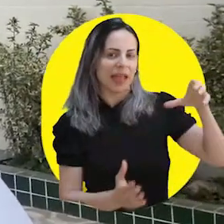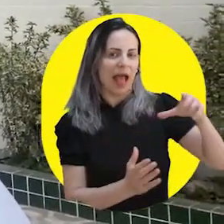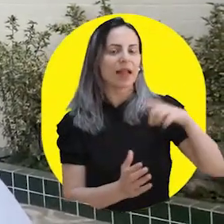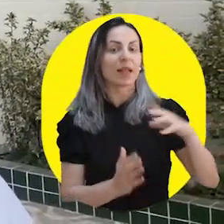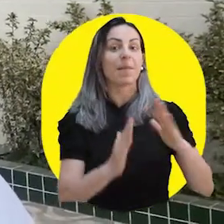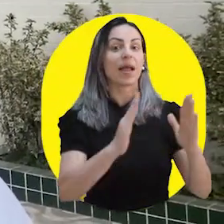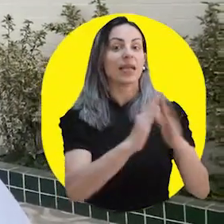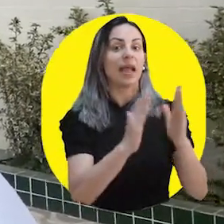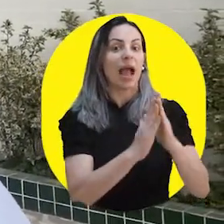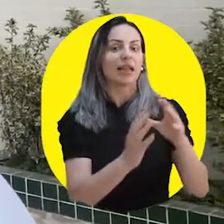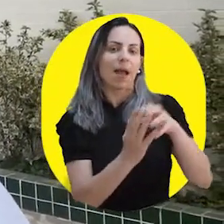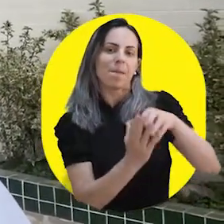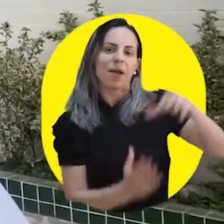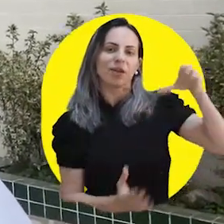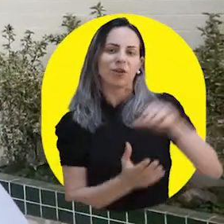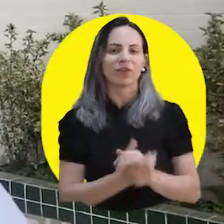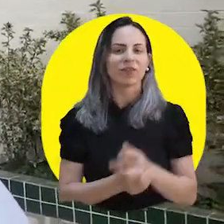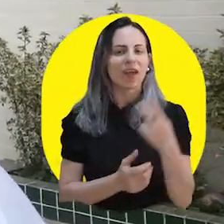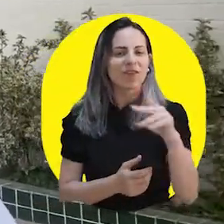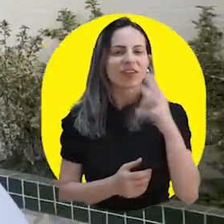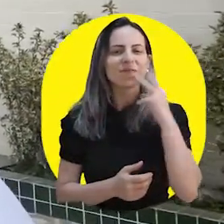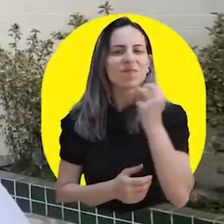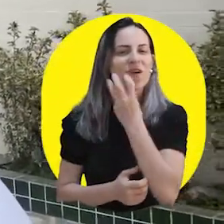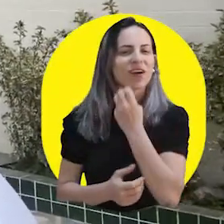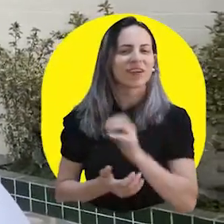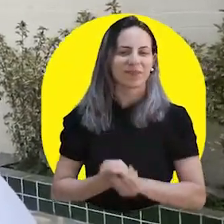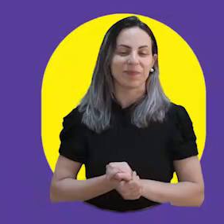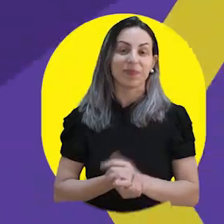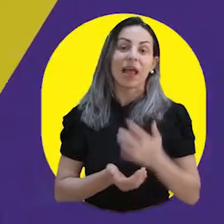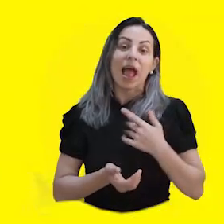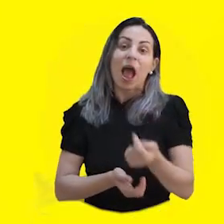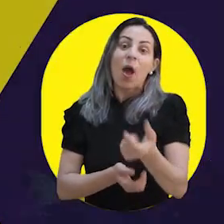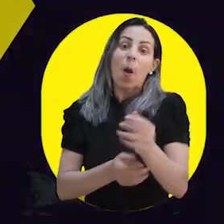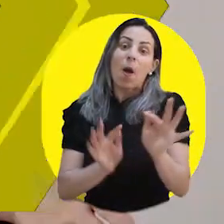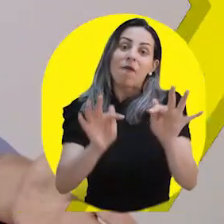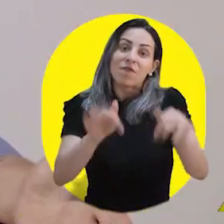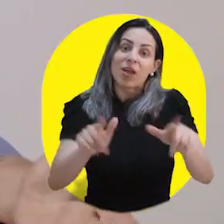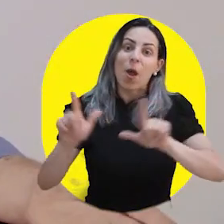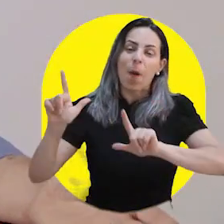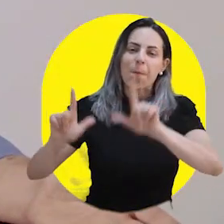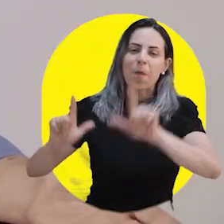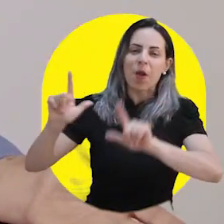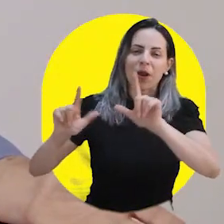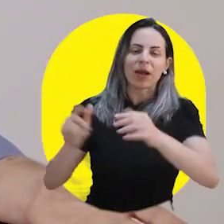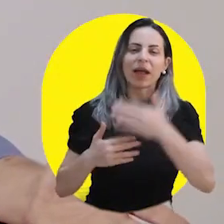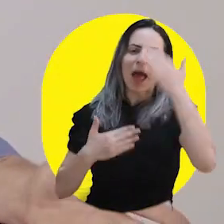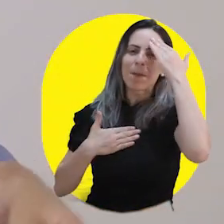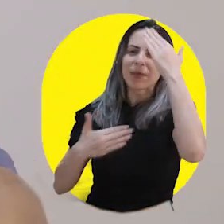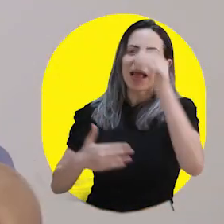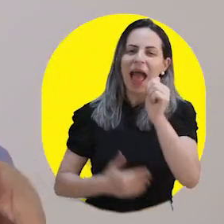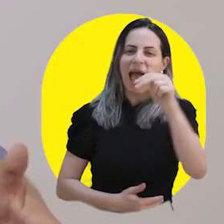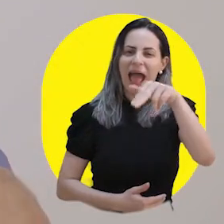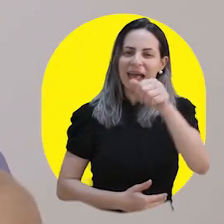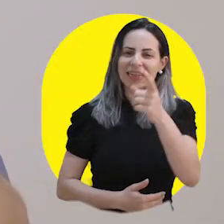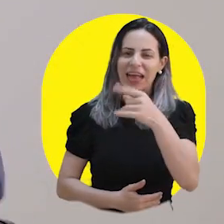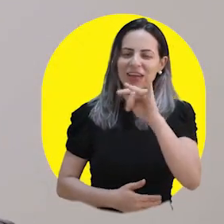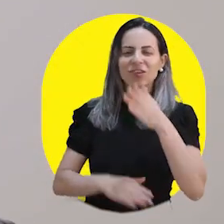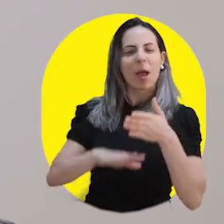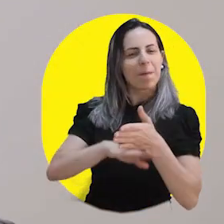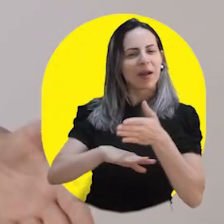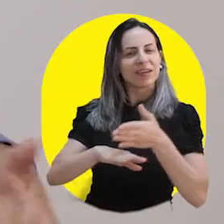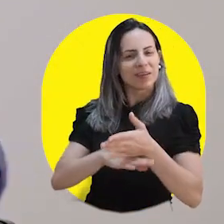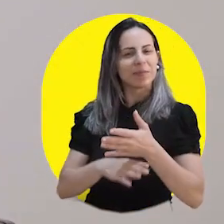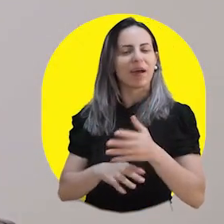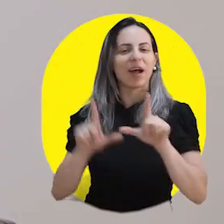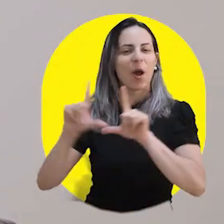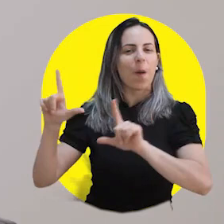melhor idade e repúblicas para idosos. É com você, Mourão. Bom, estamos terminando o programa. Queremos agradecer a dona Eladir por ter participado do